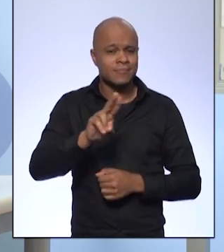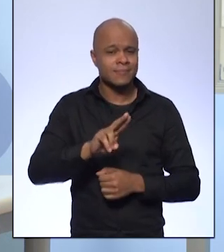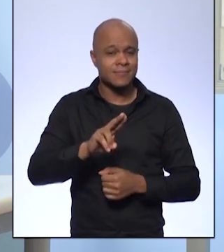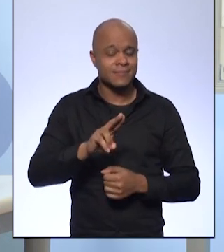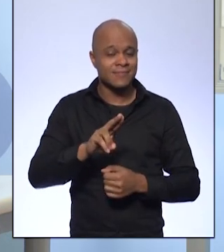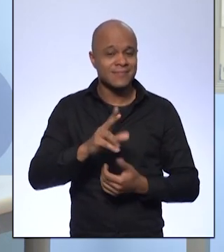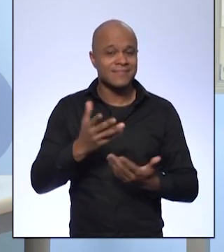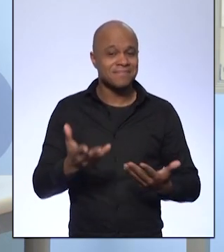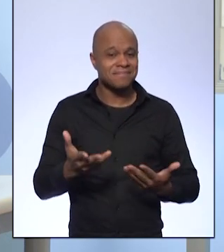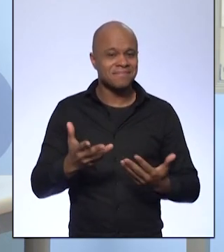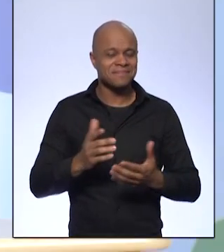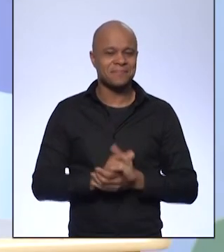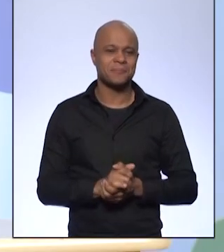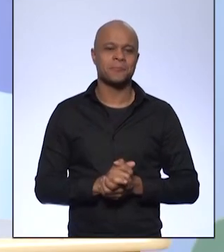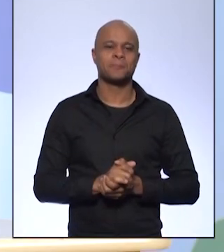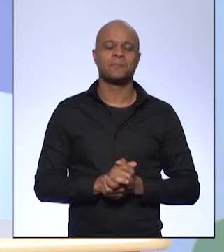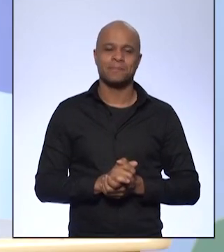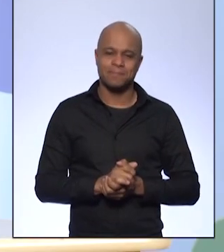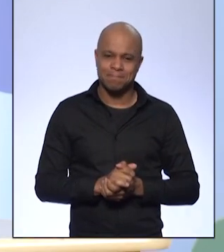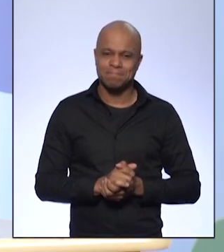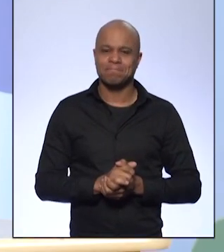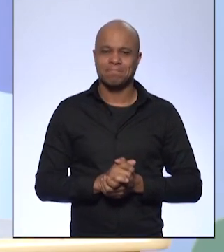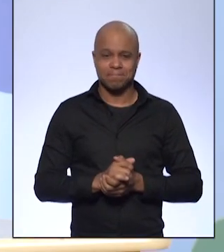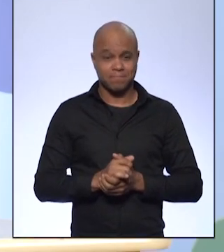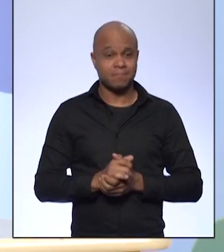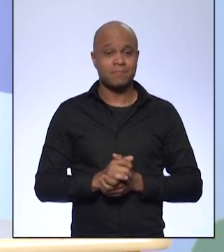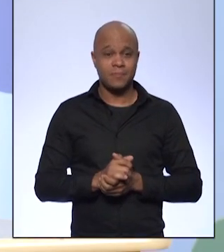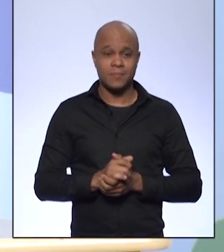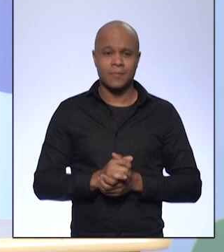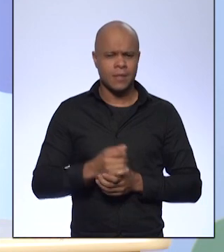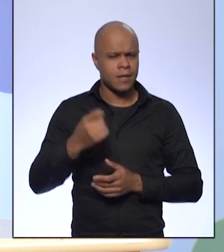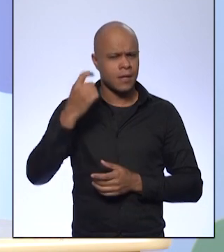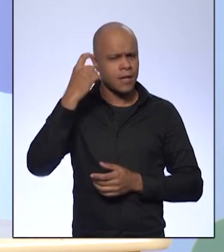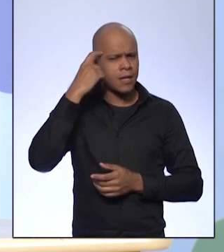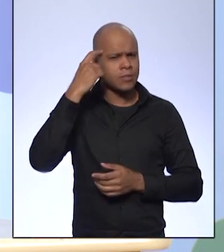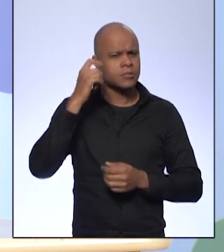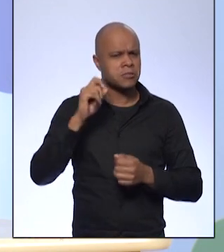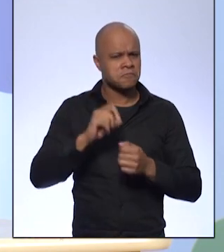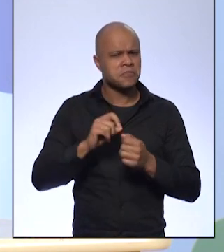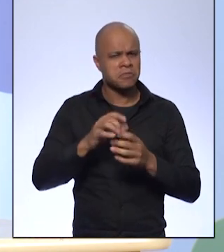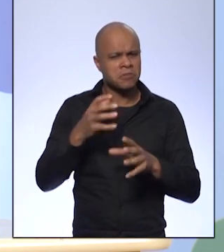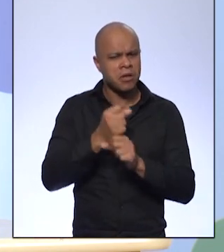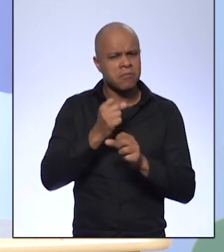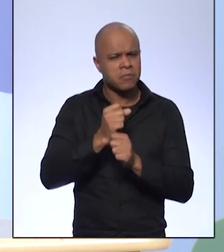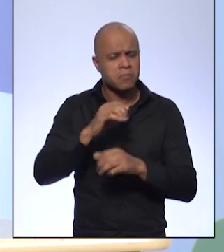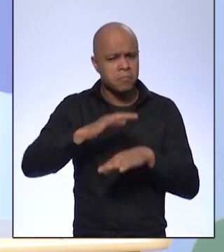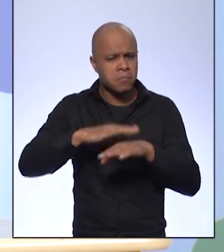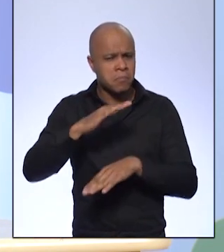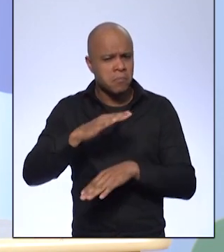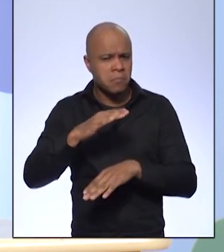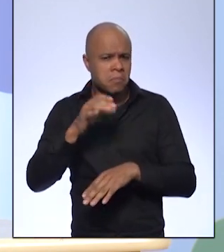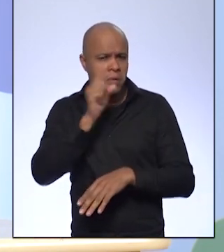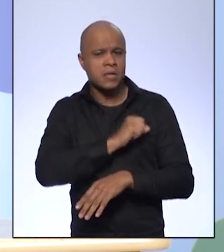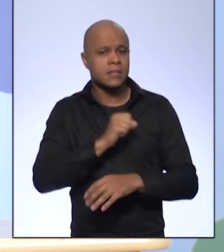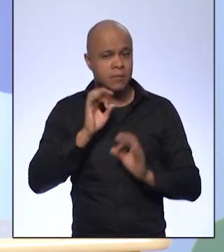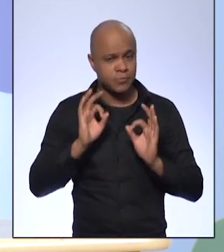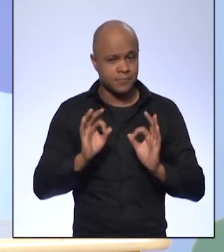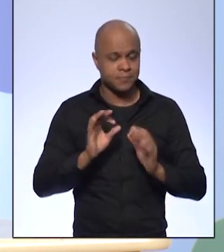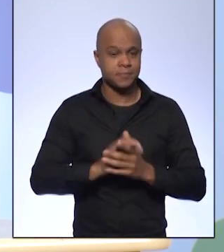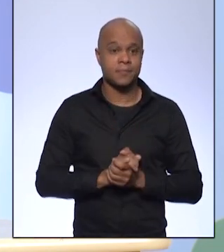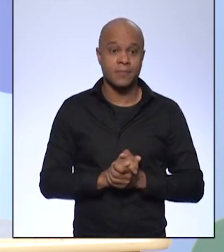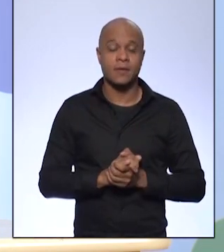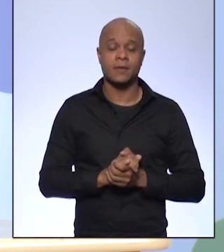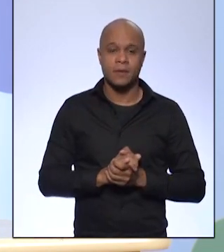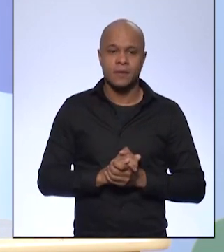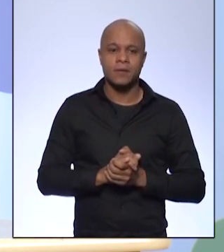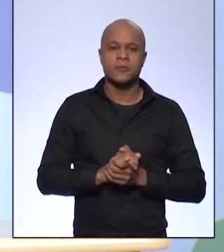mim. Olha, professora Inês, eles conseguiram fazer. Eu acredito que tenham usado a calculadora para ir um pouquinho mais rápido, né? Então, quem passou a resposta para a